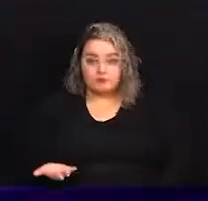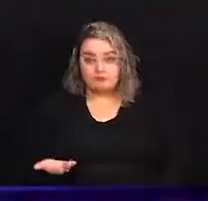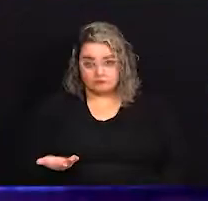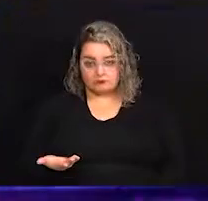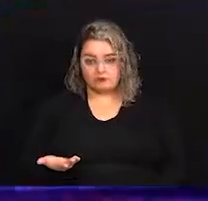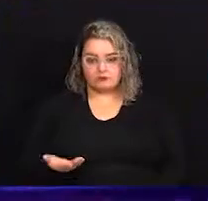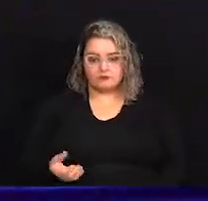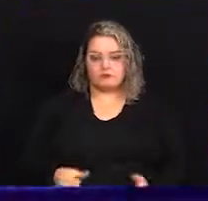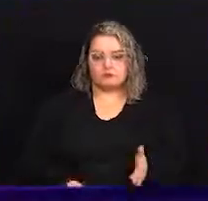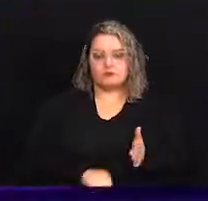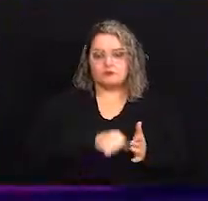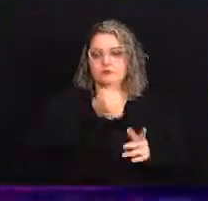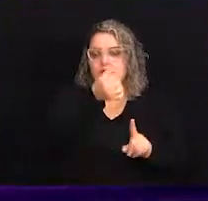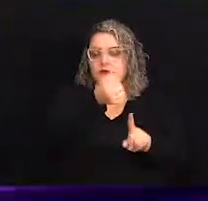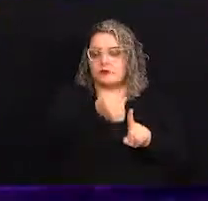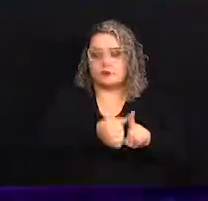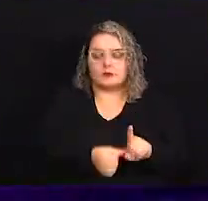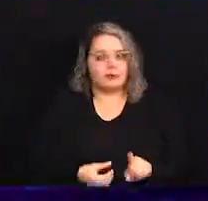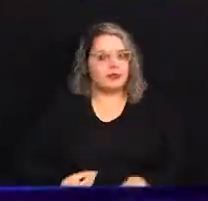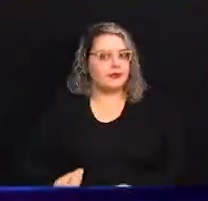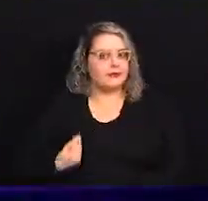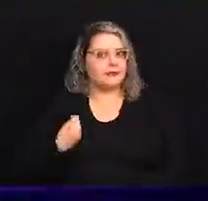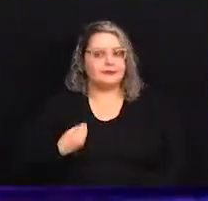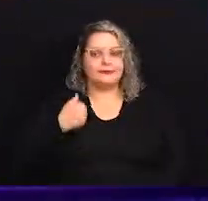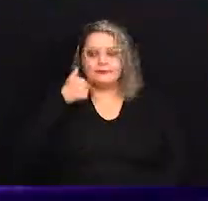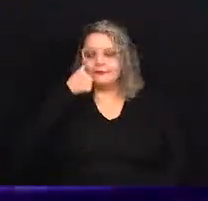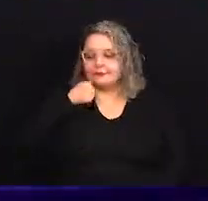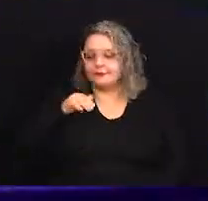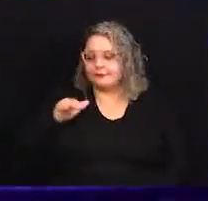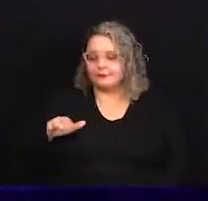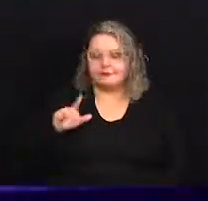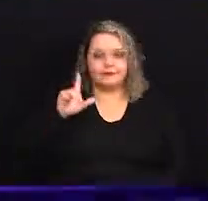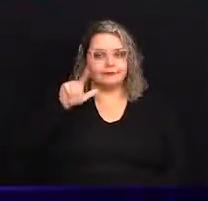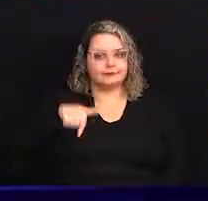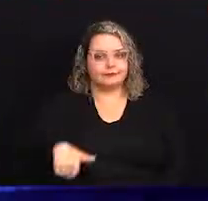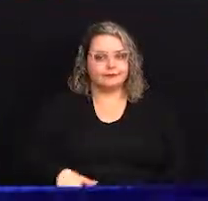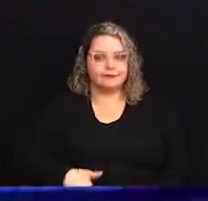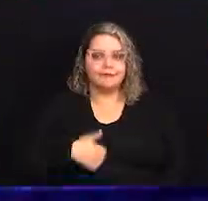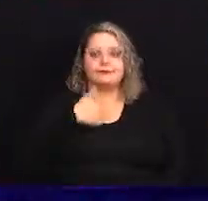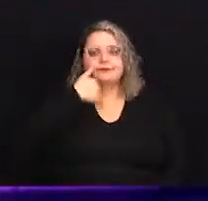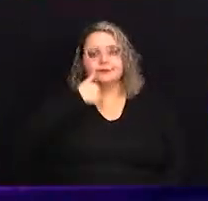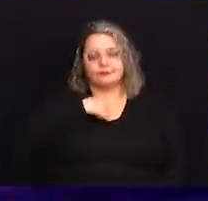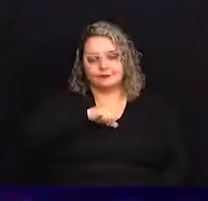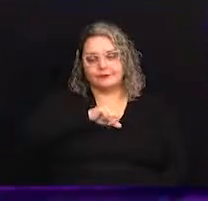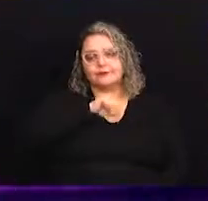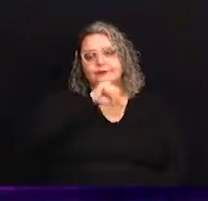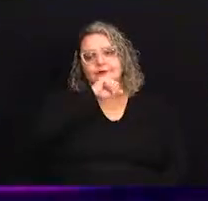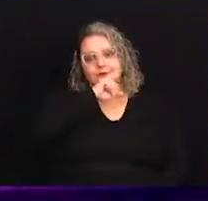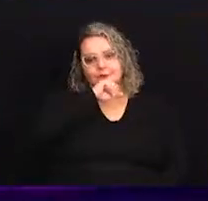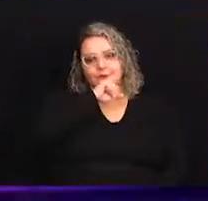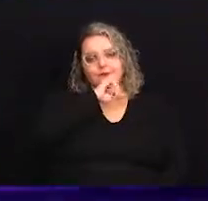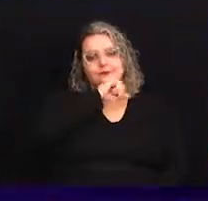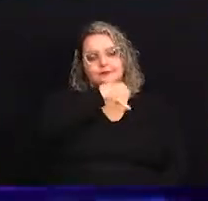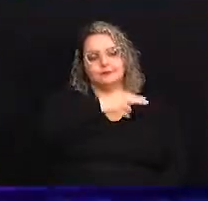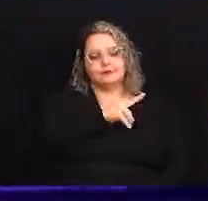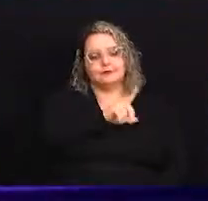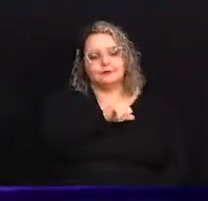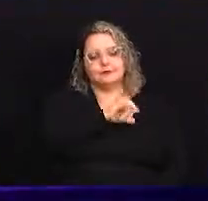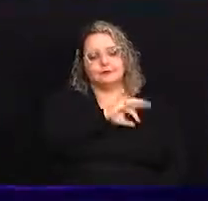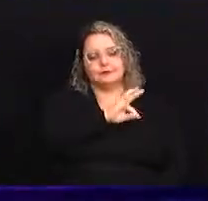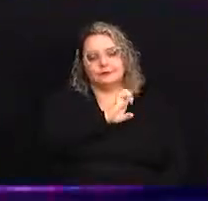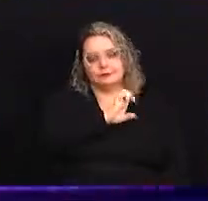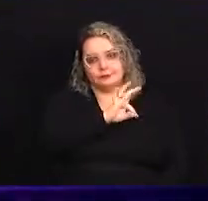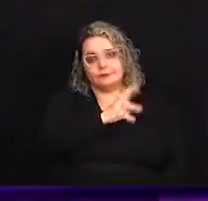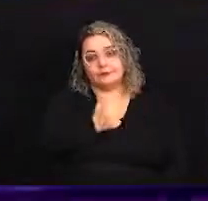os primeiros 6 meses na vida dessa menina depois da morte da mãe dela, da Julieta. Então é um livro que fala